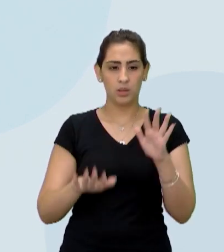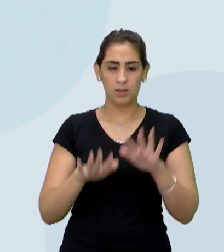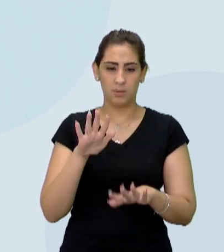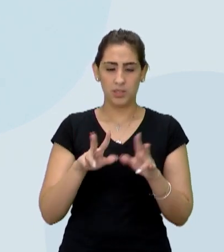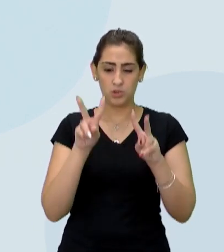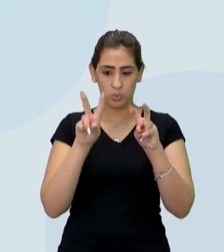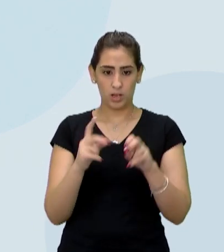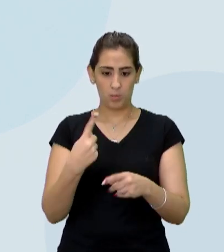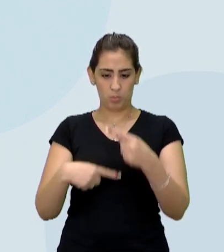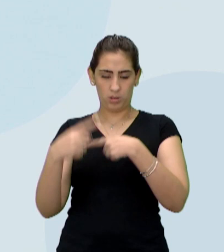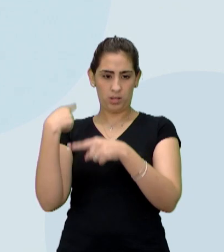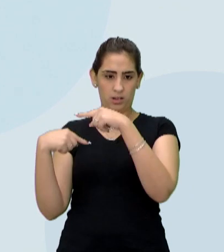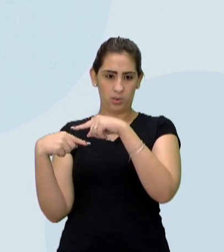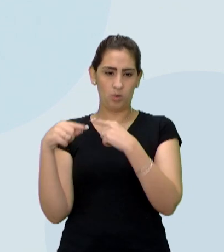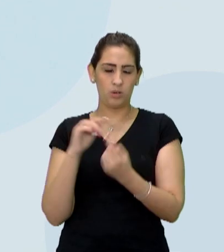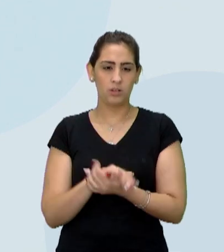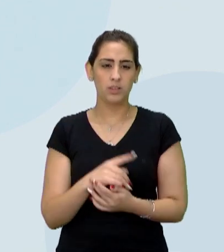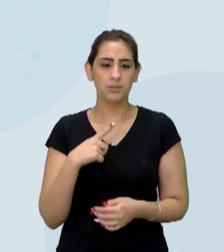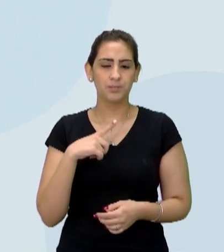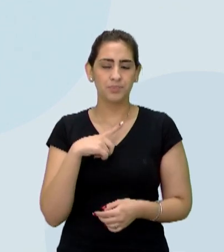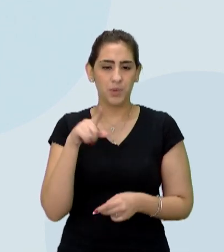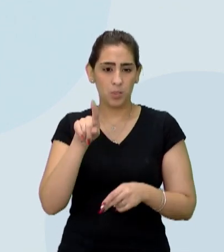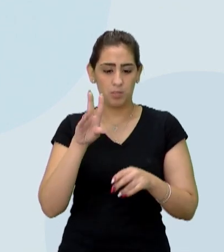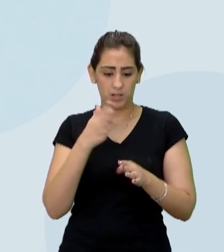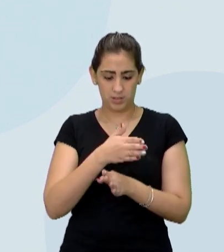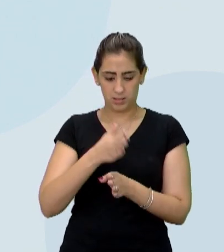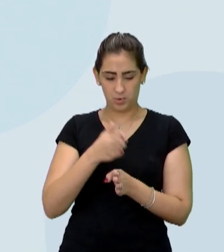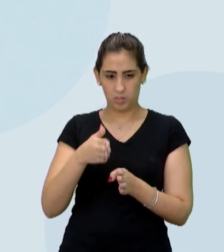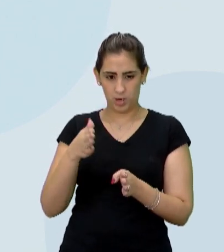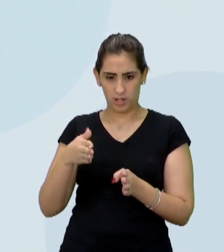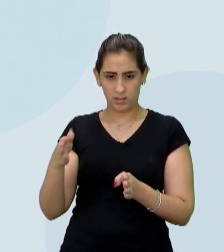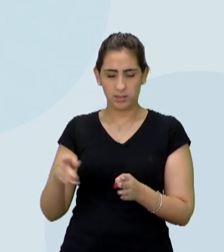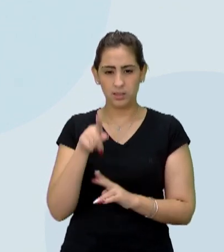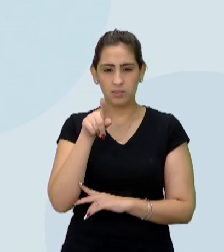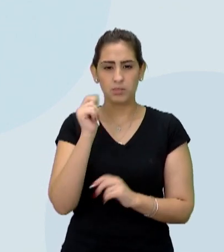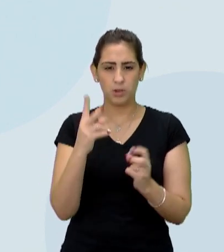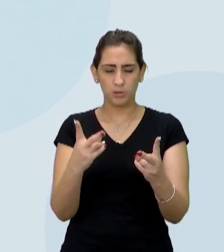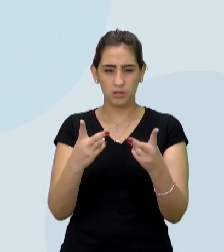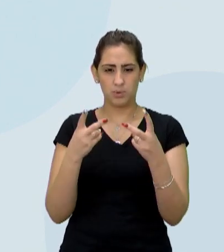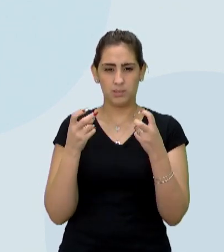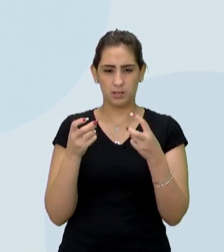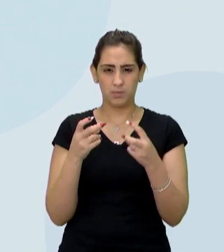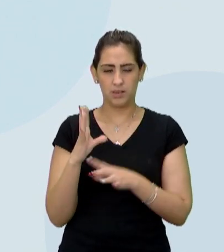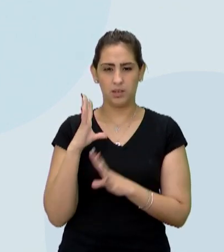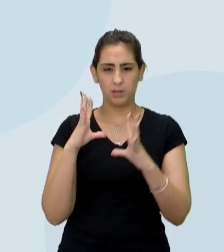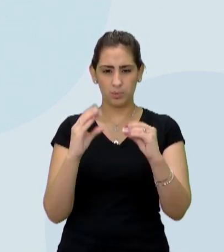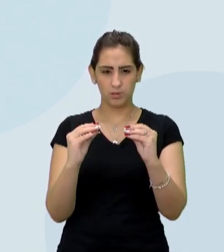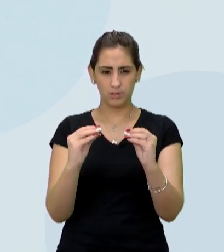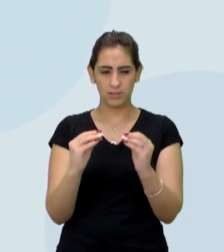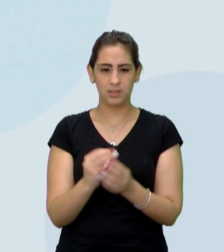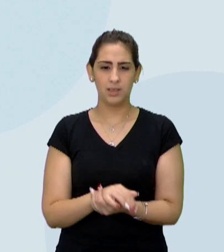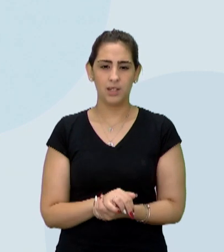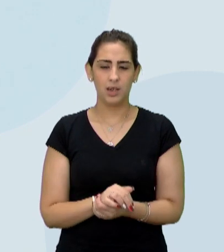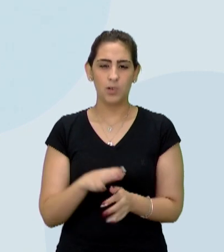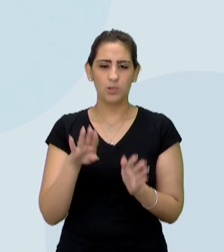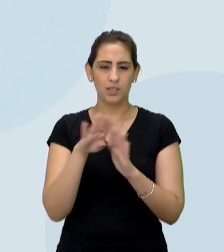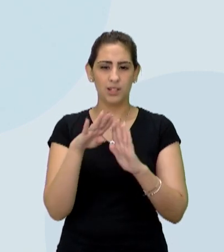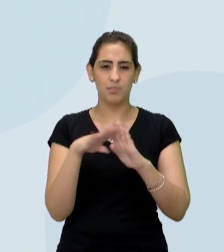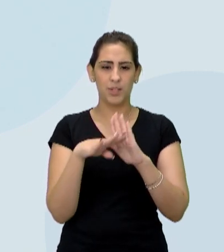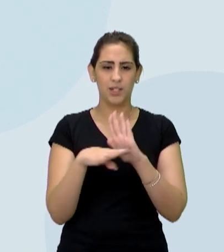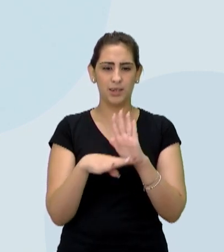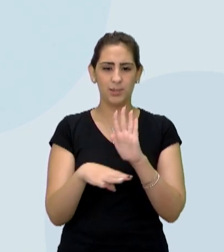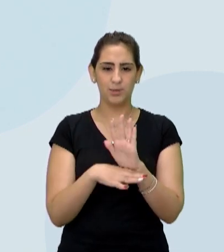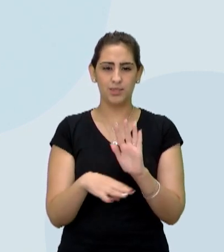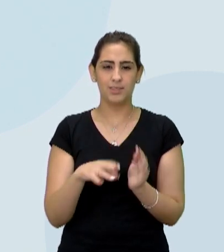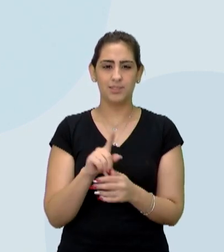termo anterior, tá certo? É uma sequência aí que você pode perceber que todos os elementos, né, eles